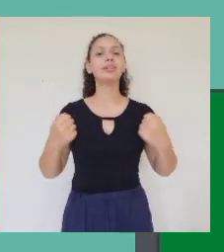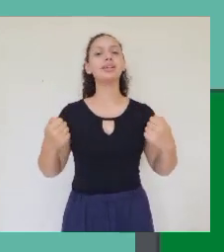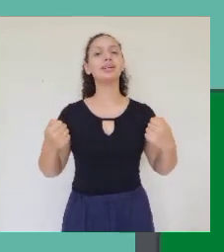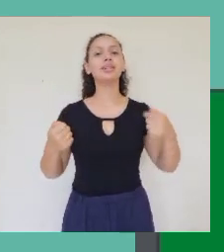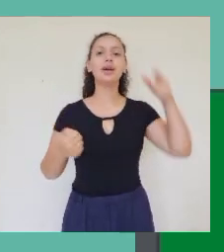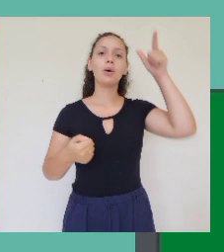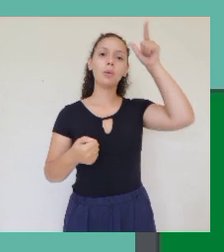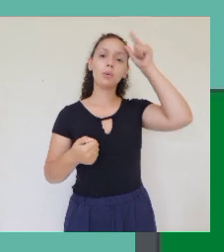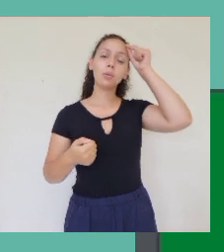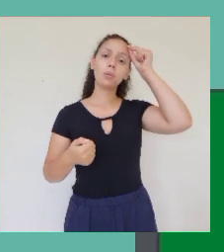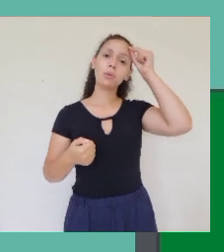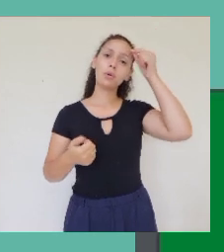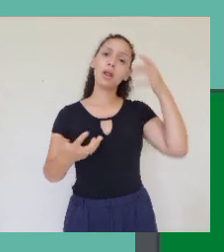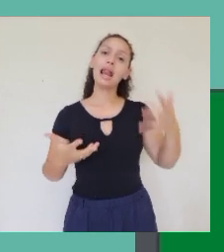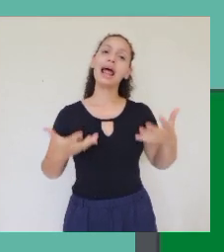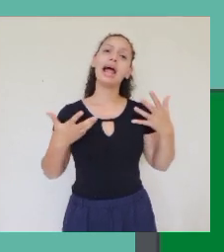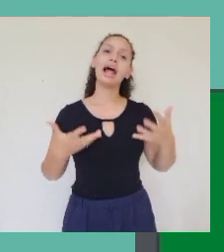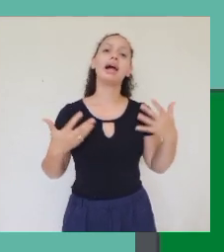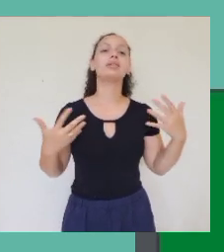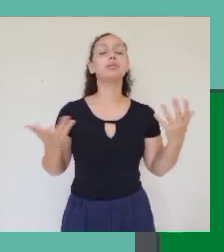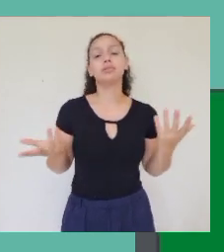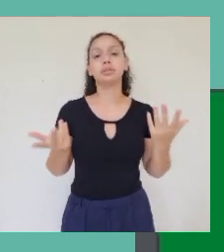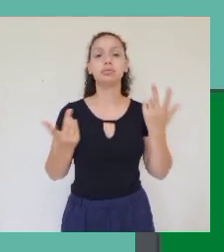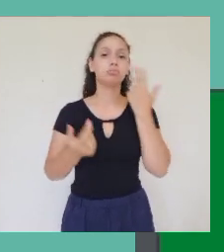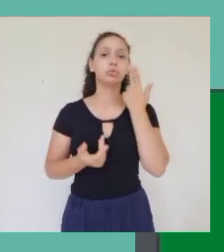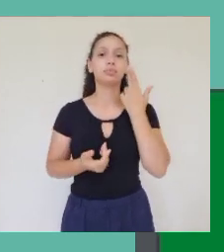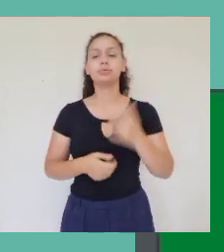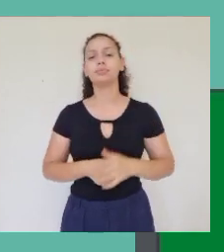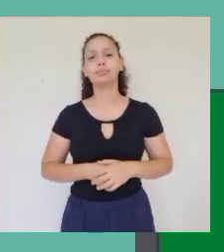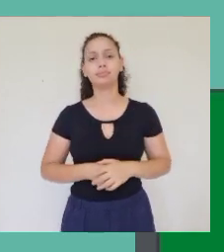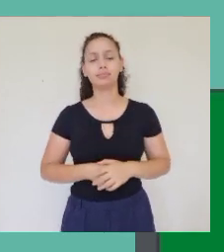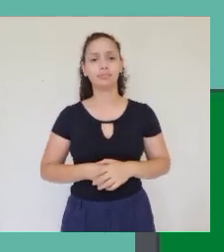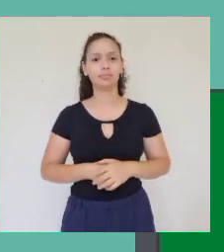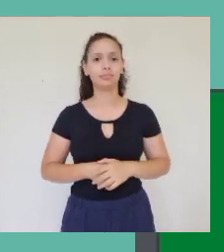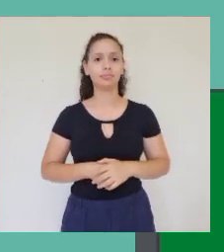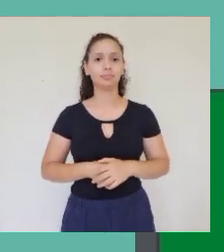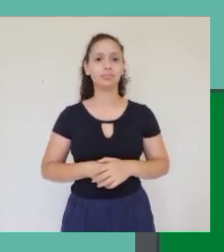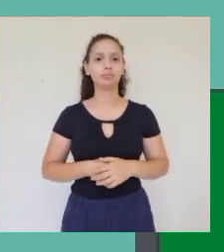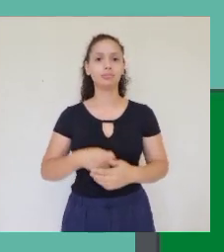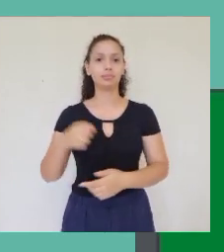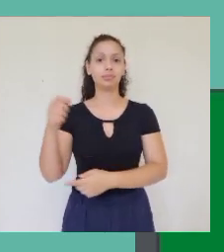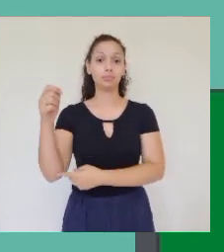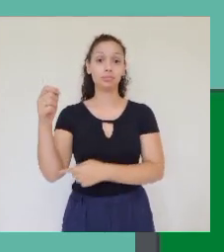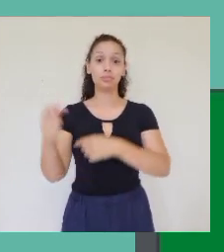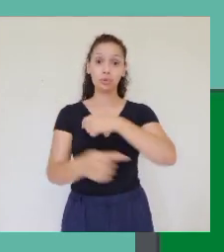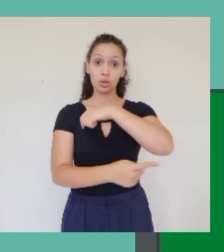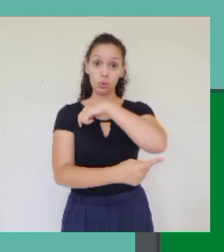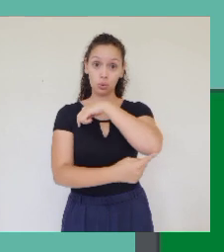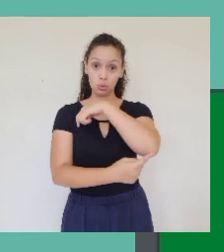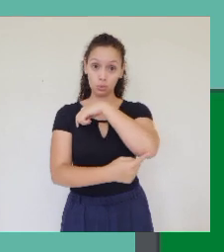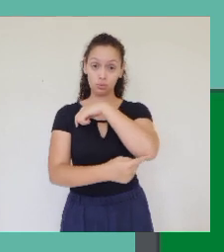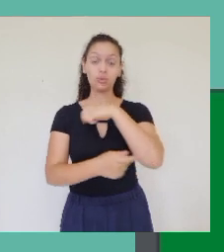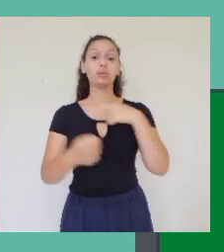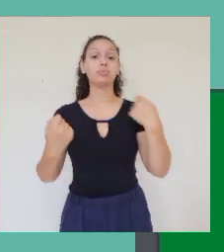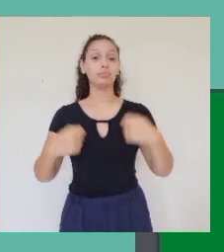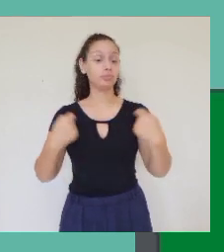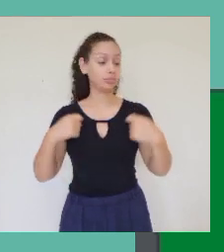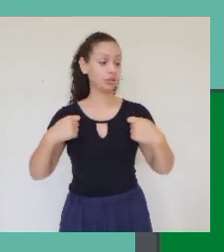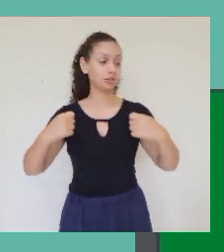possível, mantendo-se na posição neutra. Os cotovelos devem estar próximos ao tronco em 90 graus,